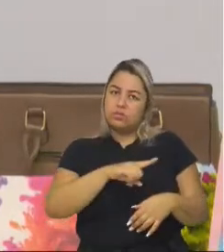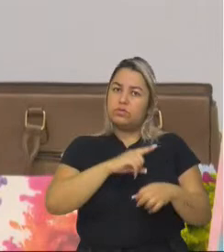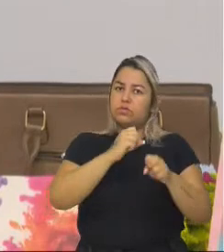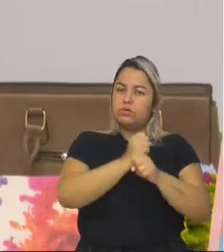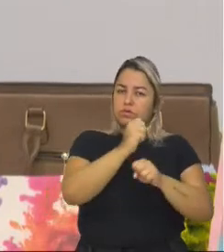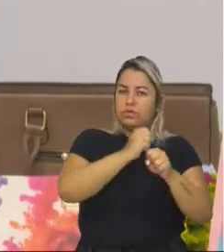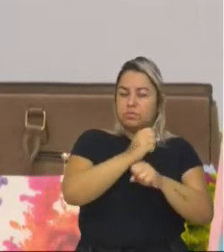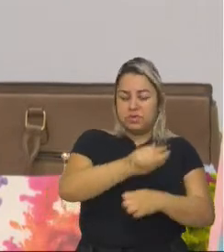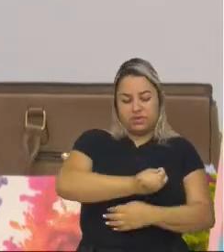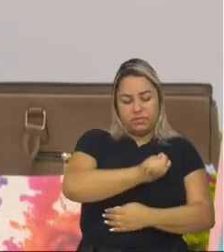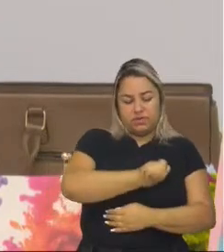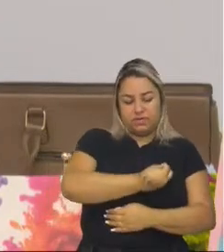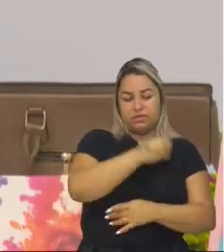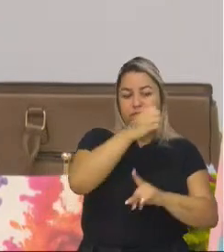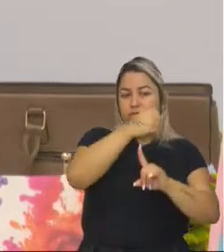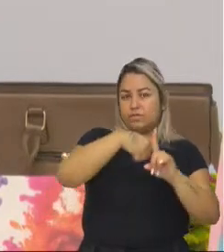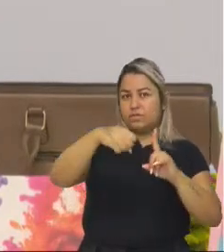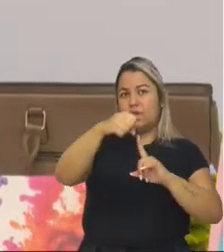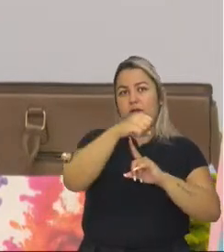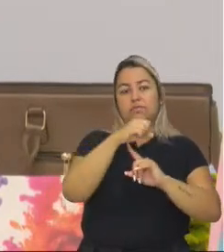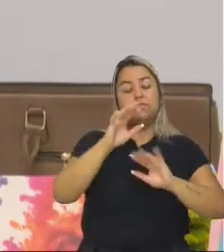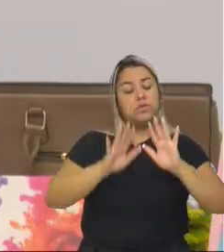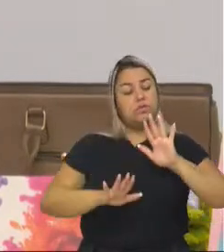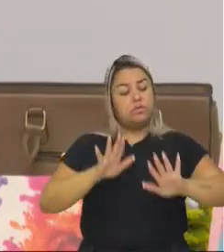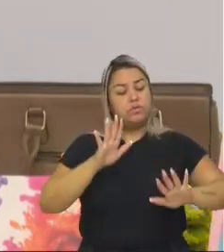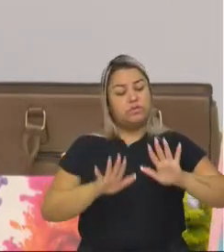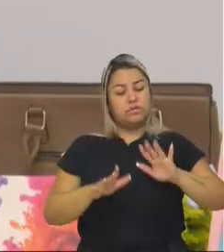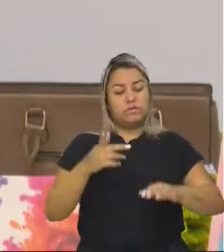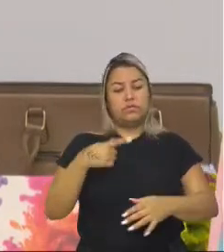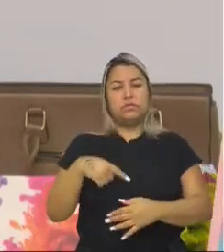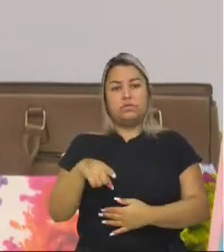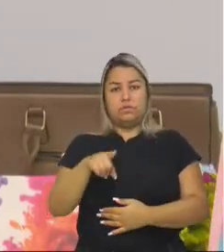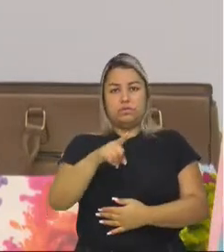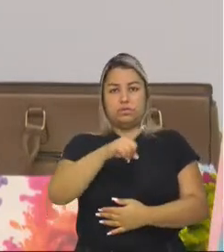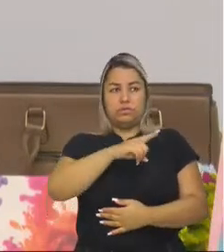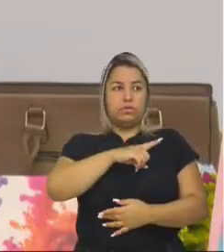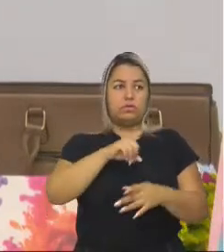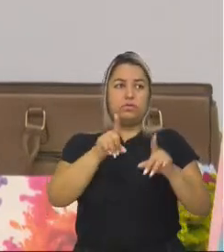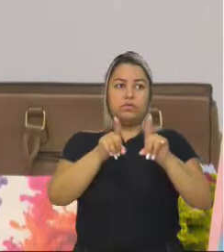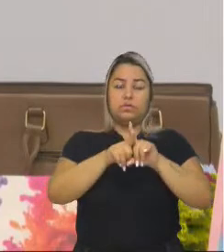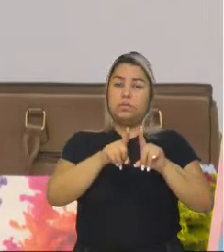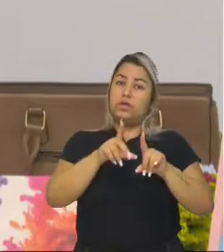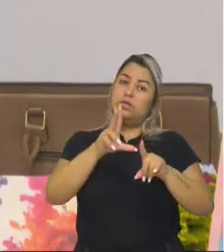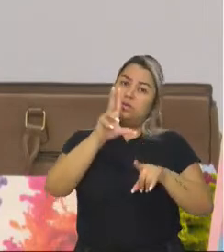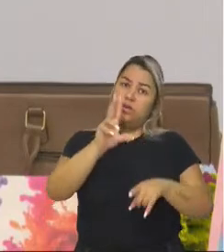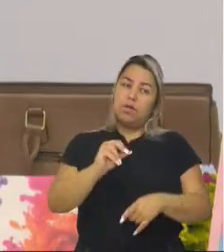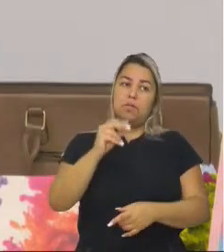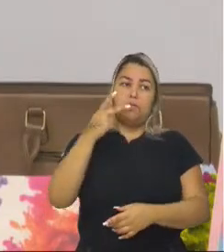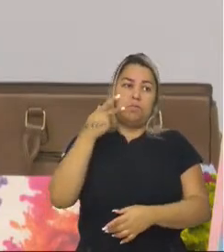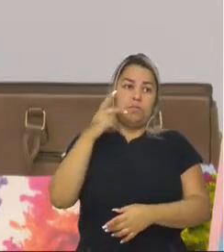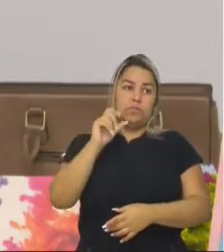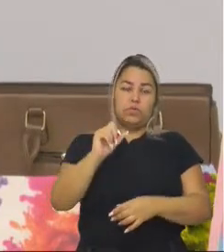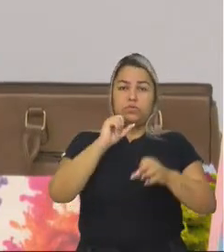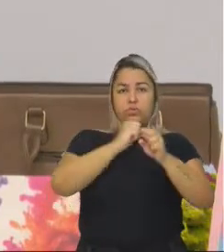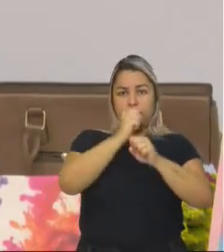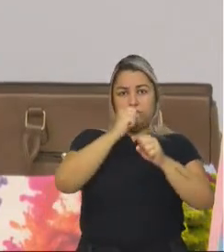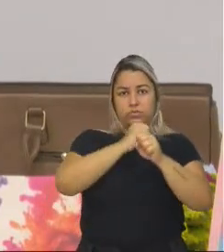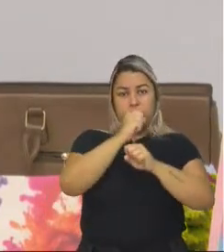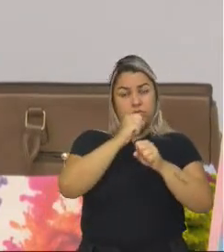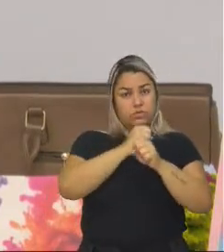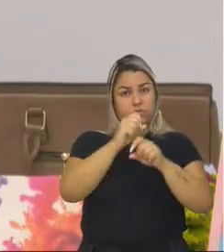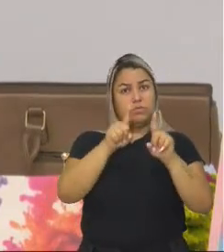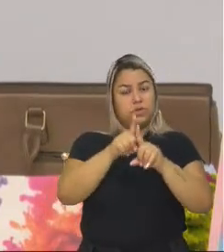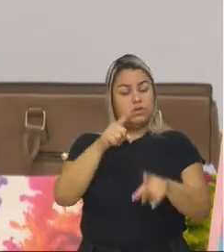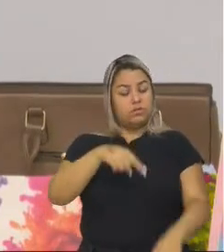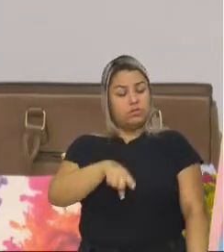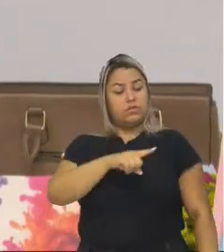muita participação social, mas às vezes sabendo em que momento a gente alardeia, em que momento não, para que a gente consiga construir, porque uma coisa a gente tem que